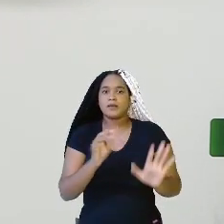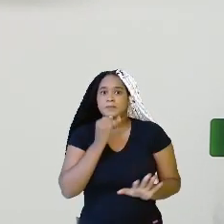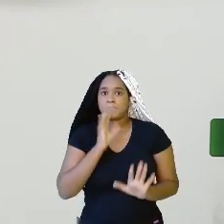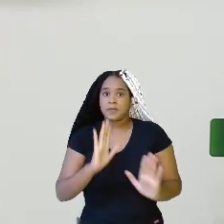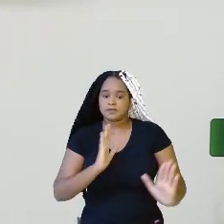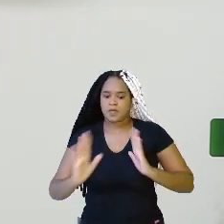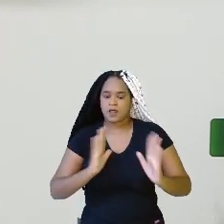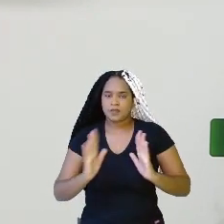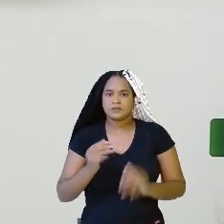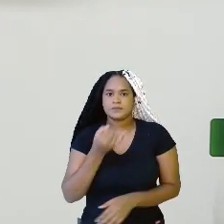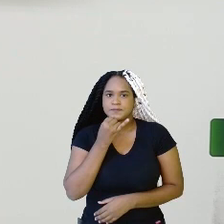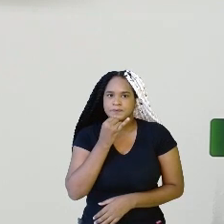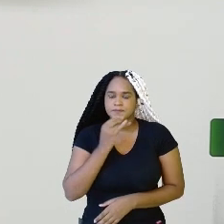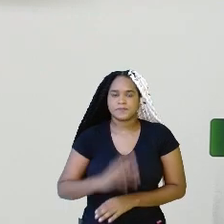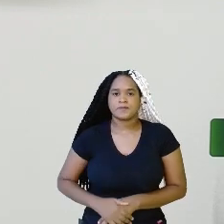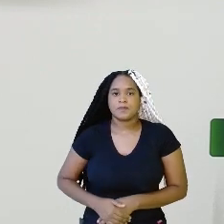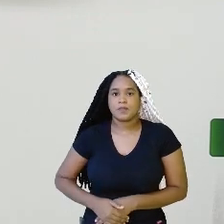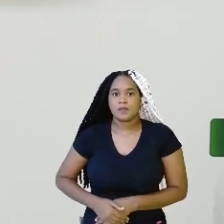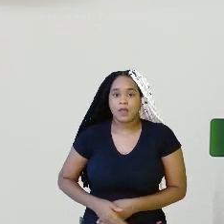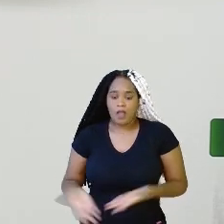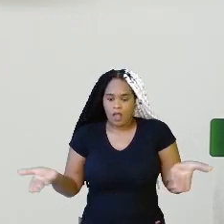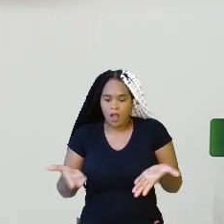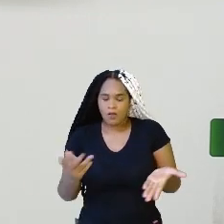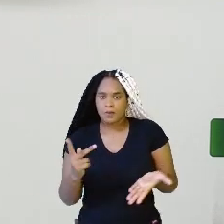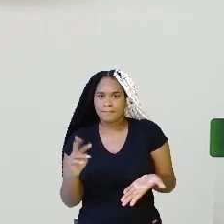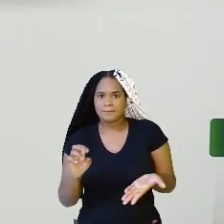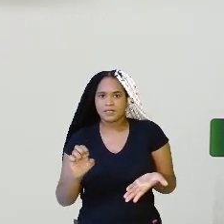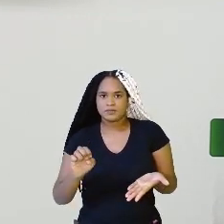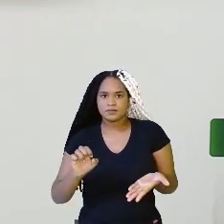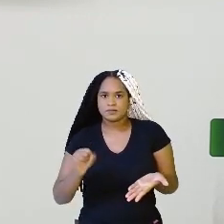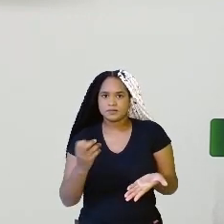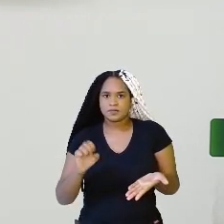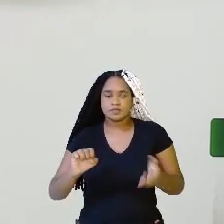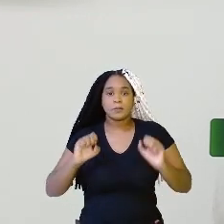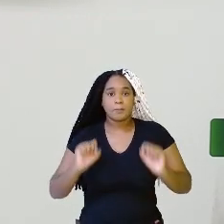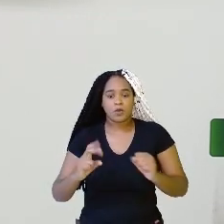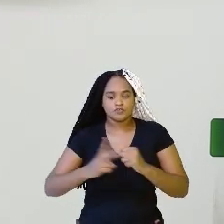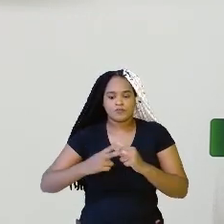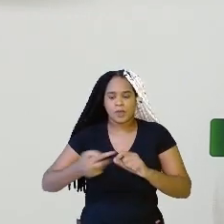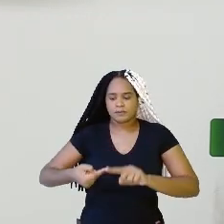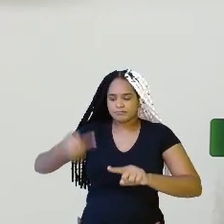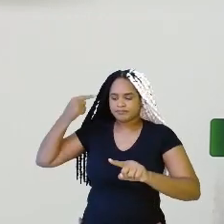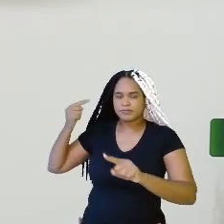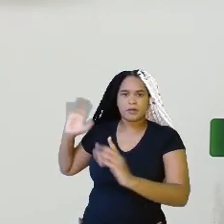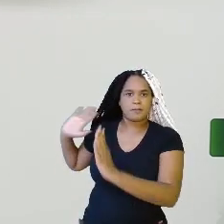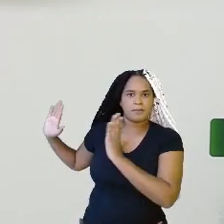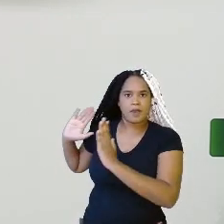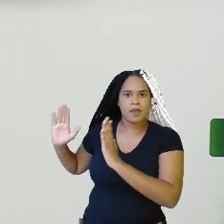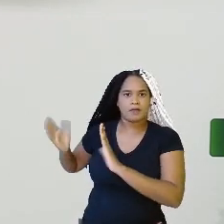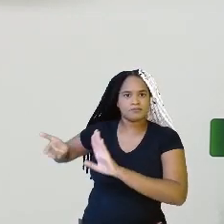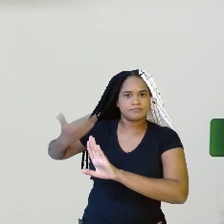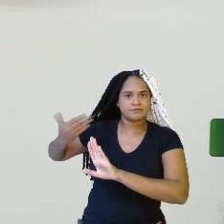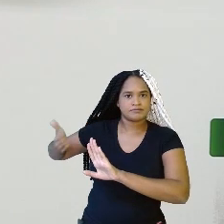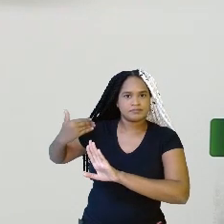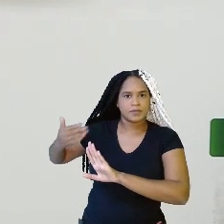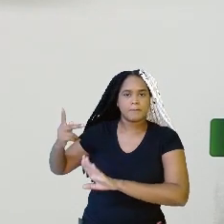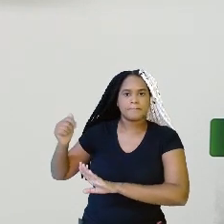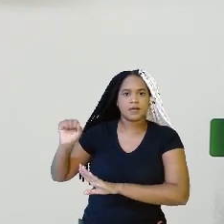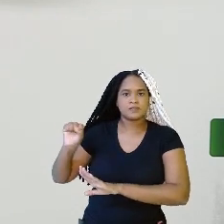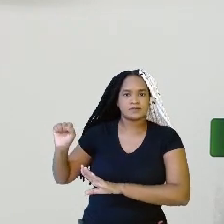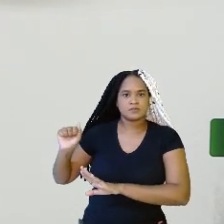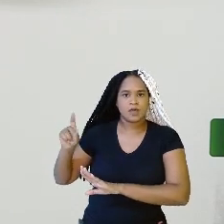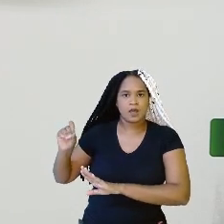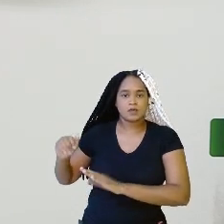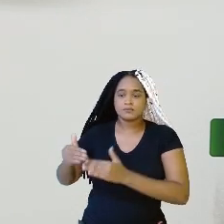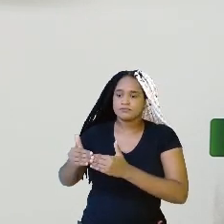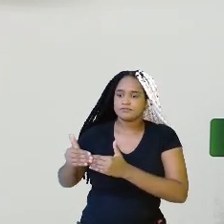presente, que é o que está acontecendo agora, ele pode estar no passado, que é o que já aconteceu, e ele pode estar no